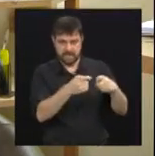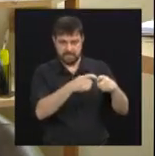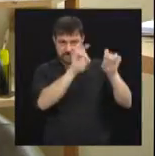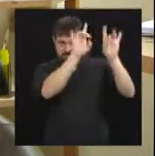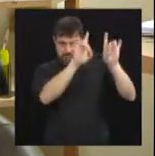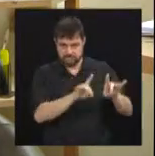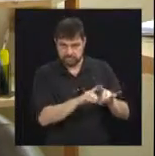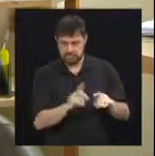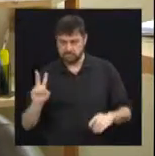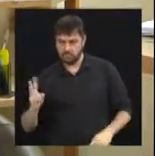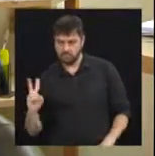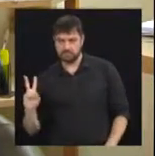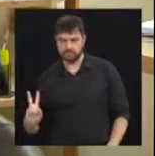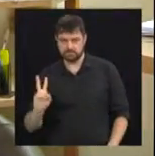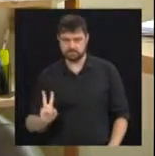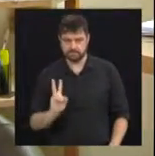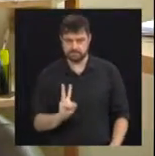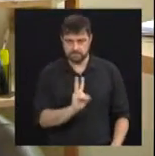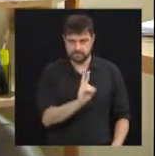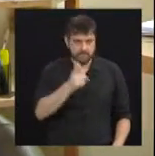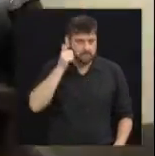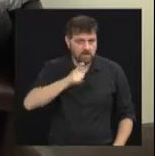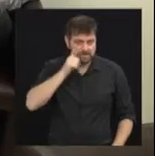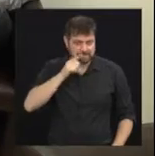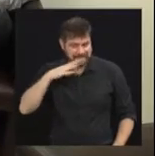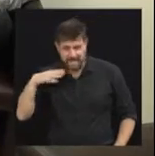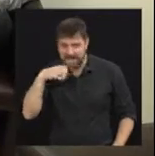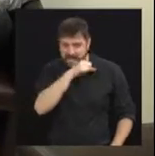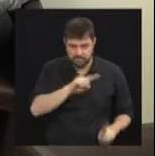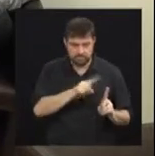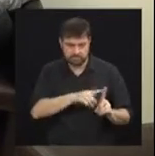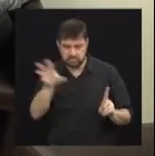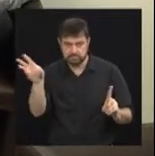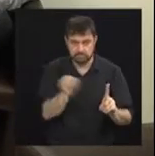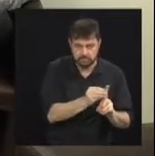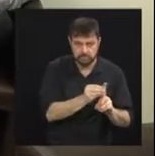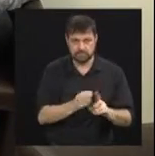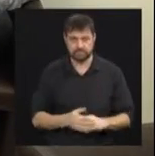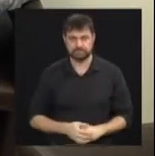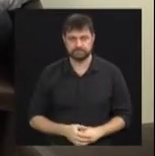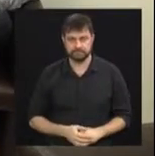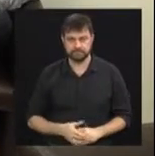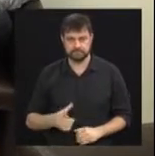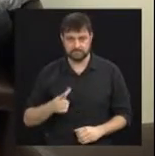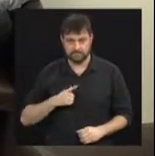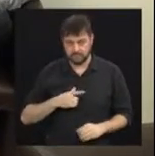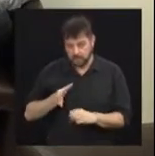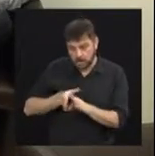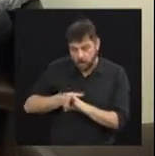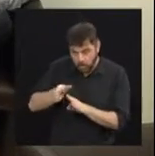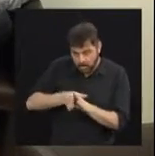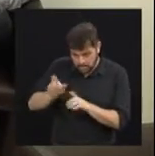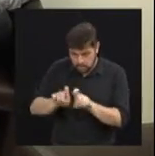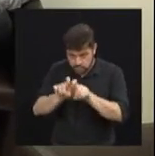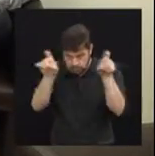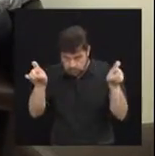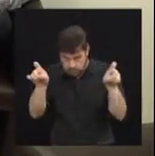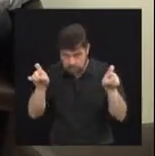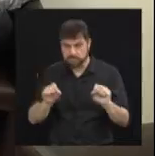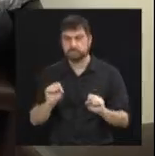casal não perca tempo e consiga alcançar o mais rápido possível a gravidez. Então é só buscar orientação com o próprio